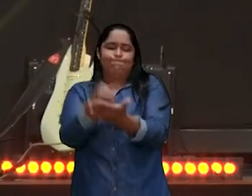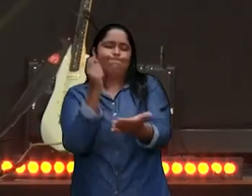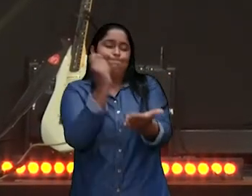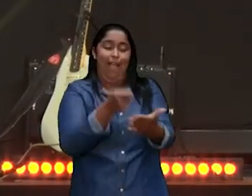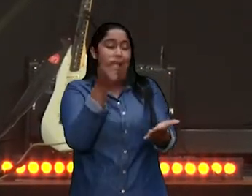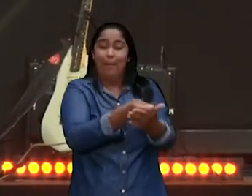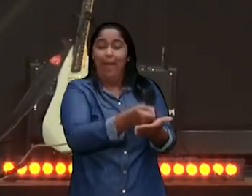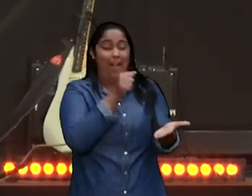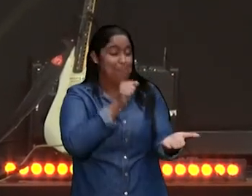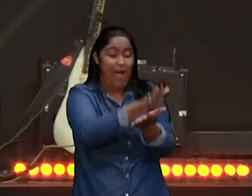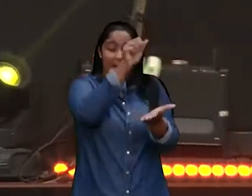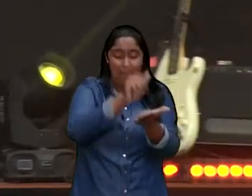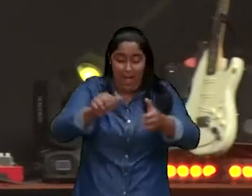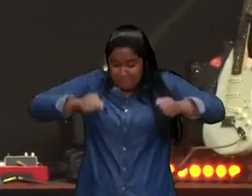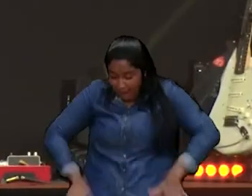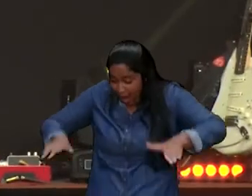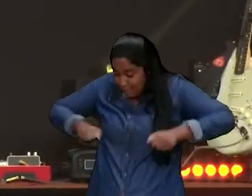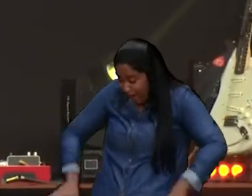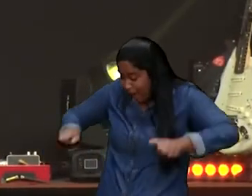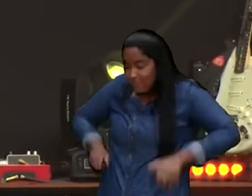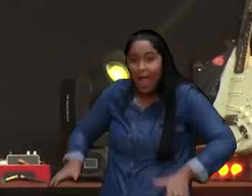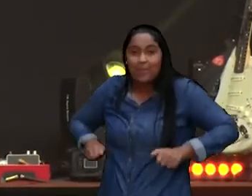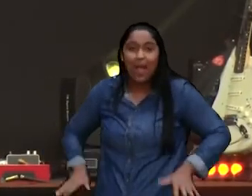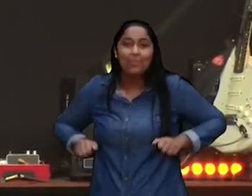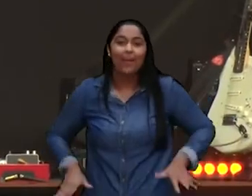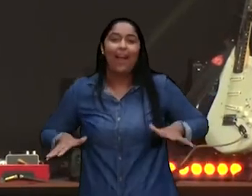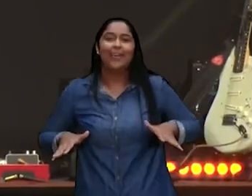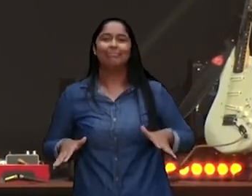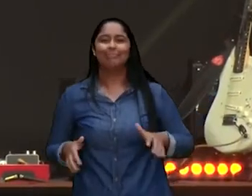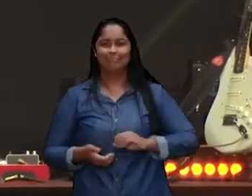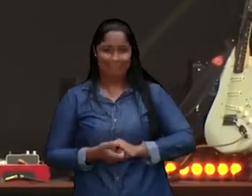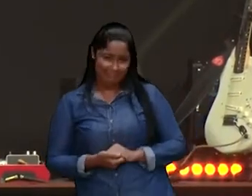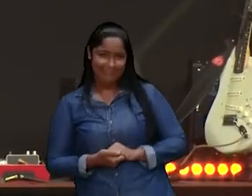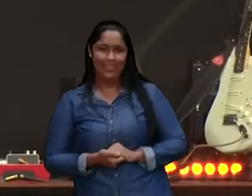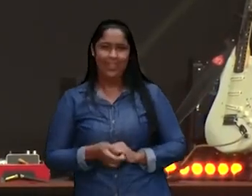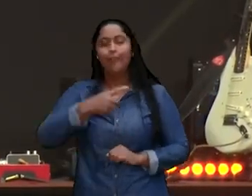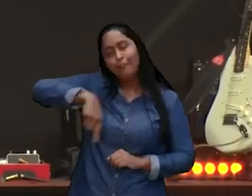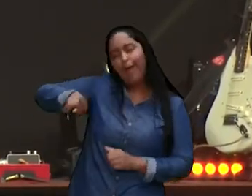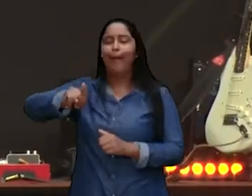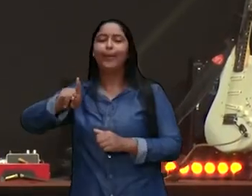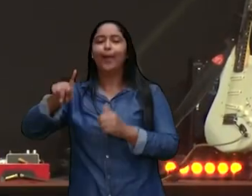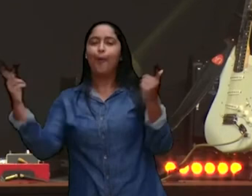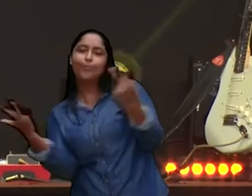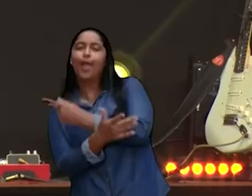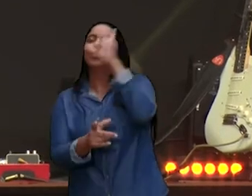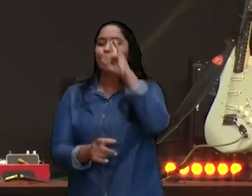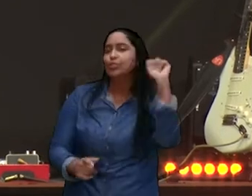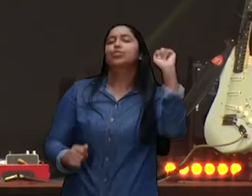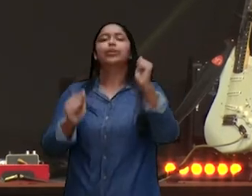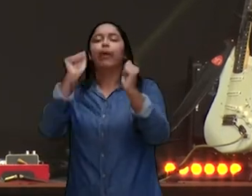sim ou não aí o moleque ou não vai bem na outra partida Total fica no